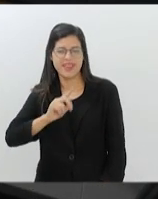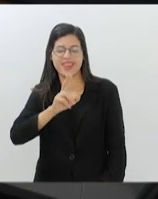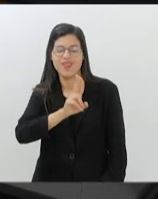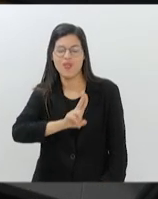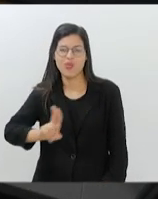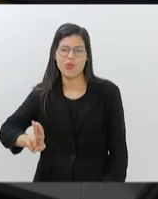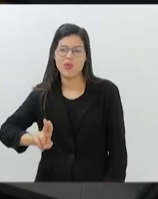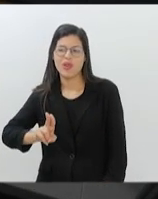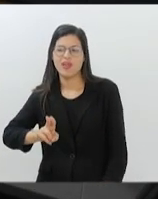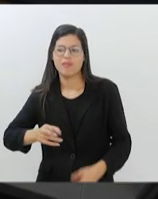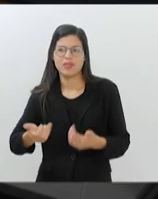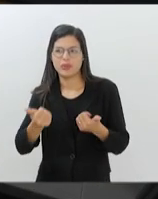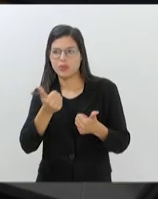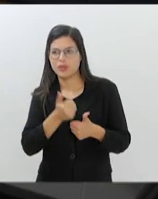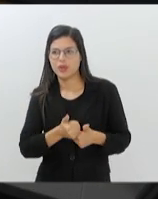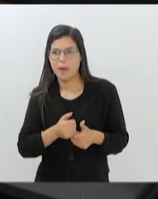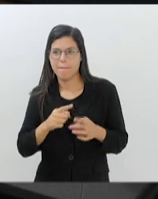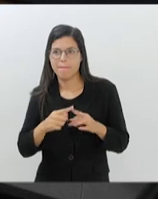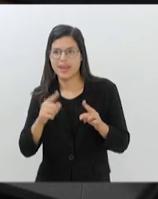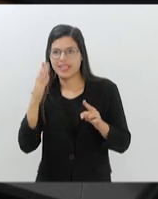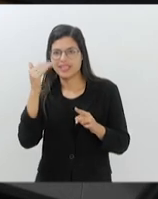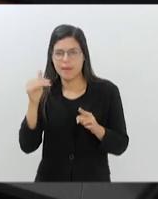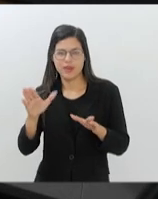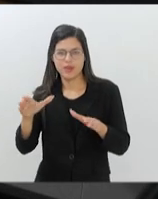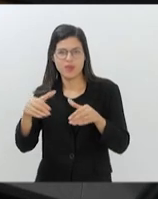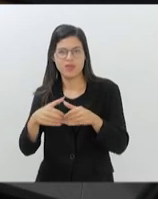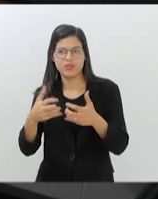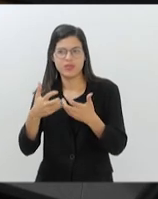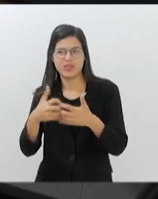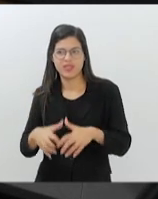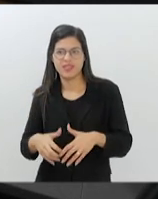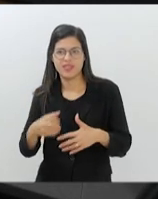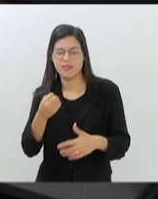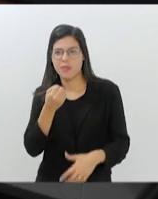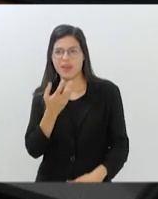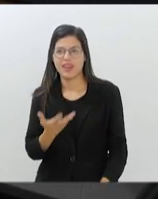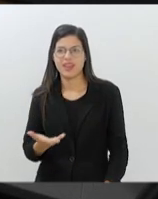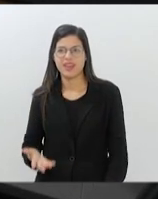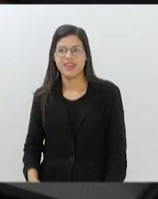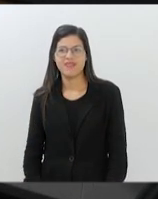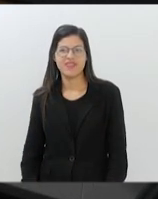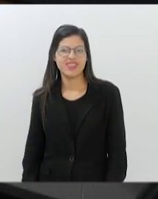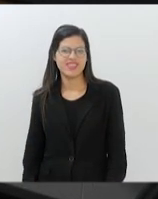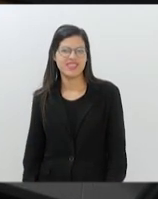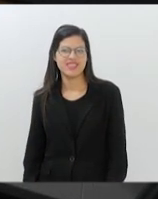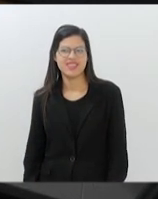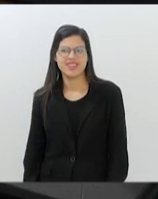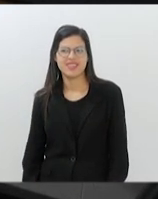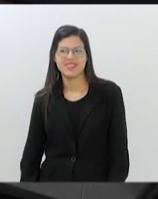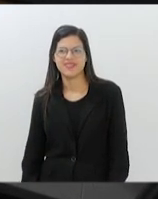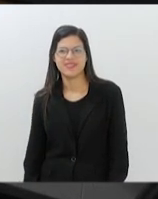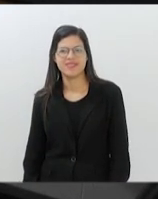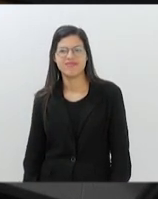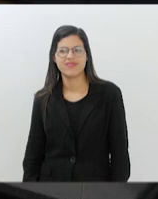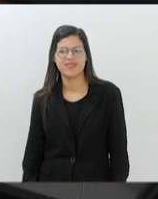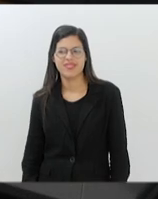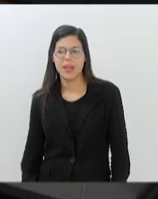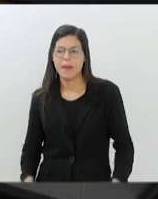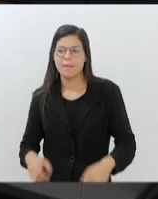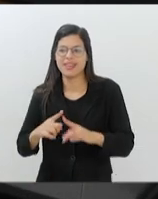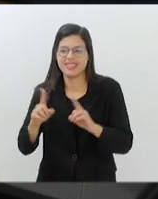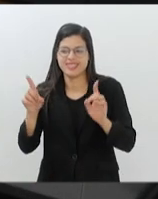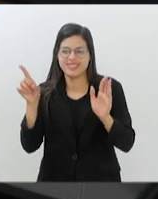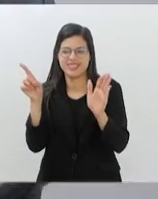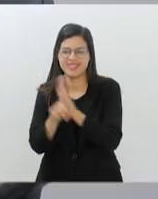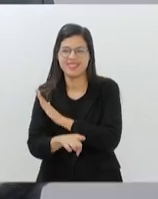a equipe que tava lá funcionava muito bem funciona até porque mesmo não sendo sou eu que diariamente eu despacho com eles ali e foi mas a pergunta não é essa senhori vendo ao Long O senhor